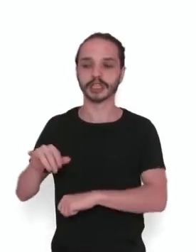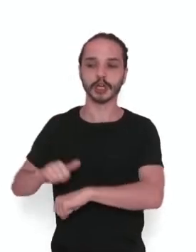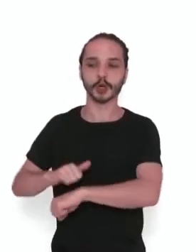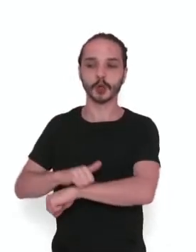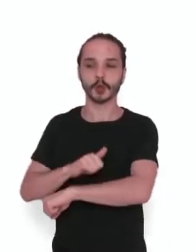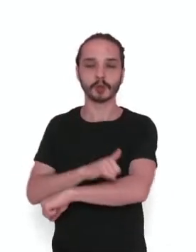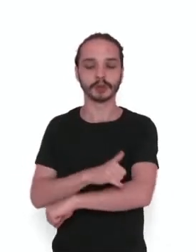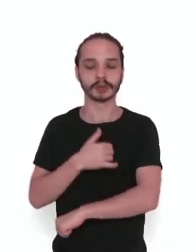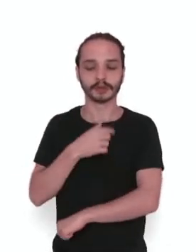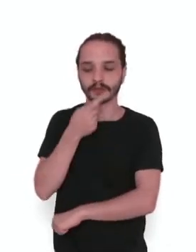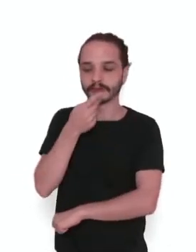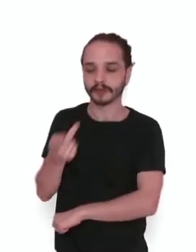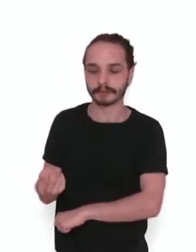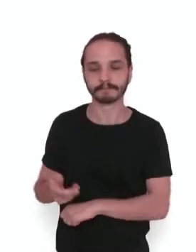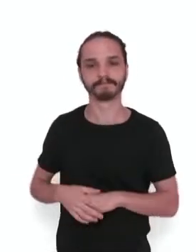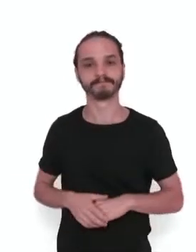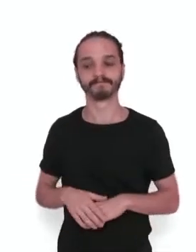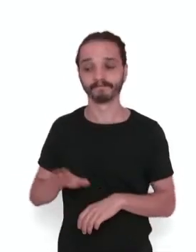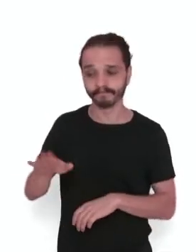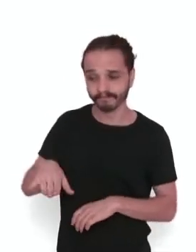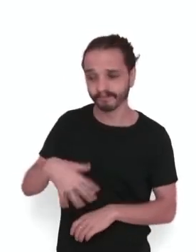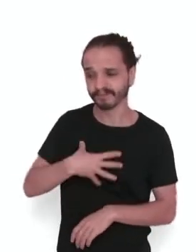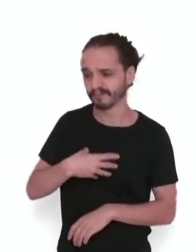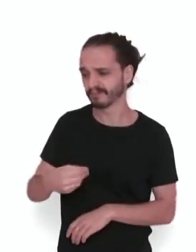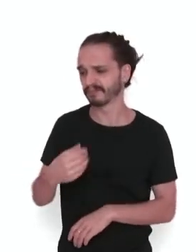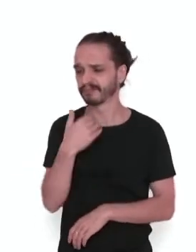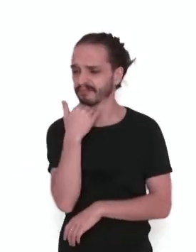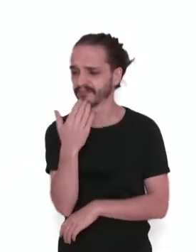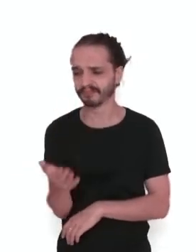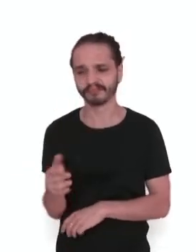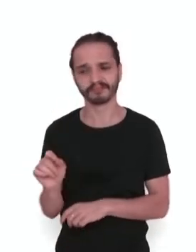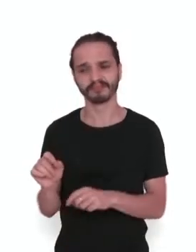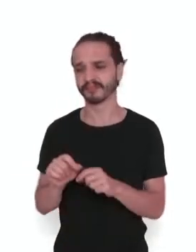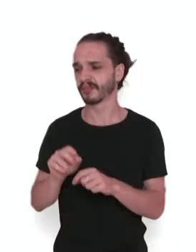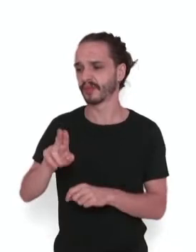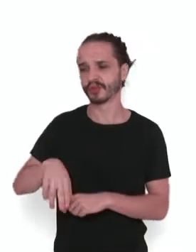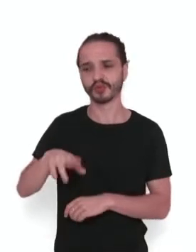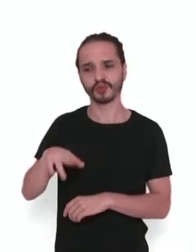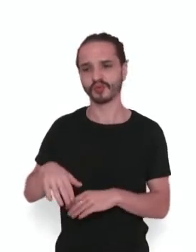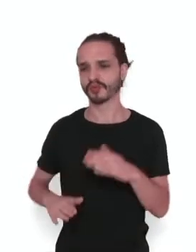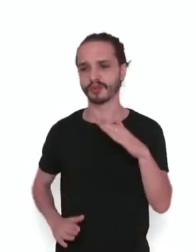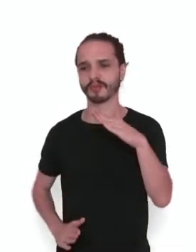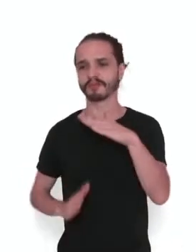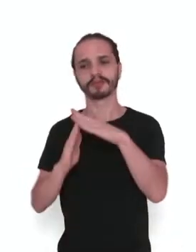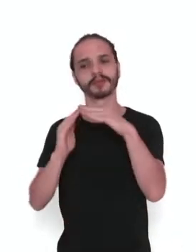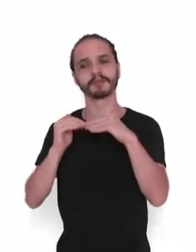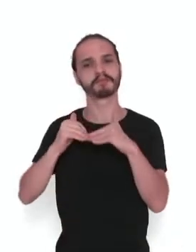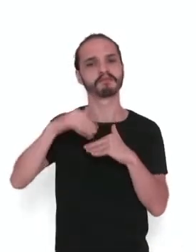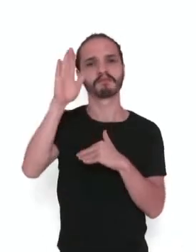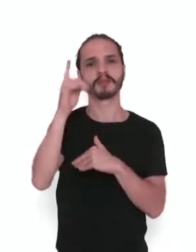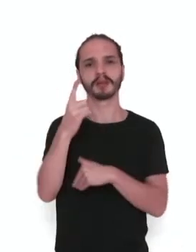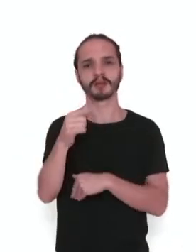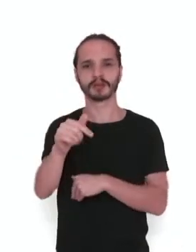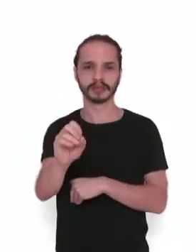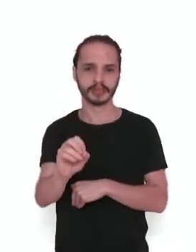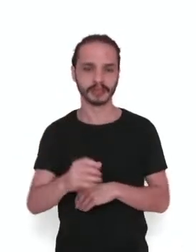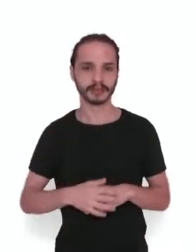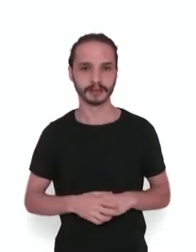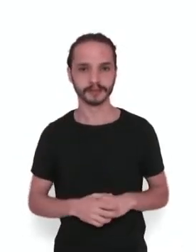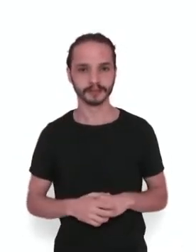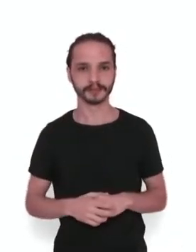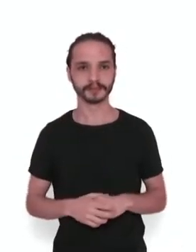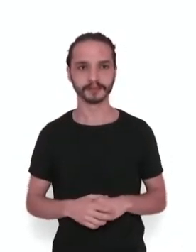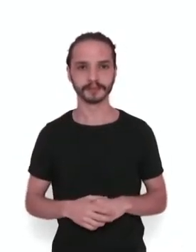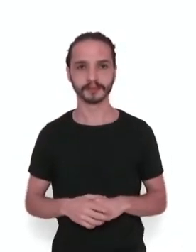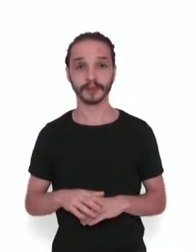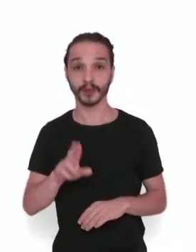obesidade, confessou: Gregório, não importa o que aconteça, você nunca vai passar de 1,70 m. Repare,